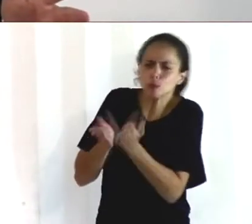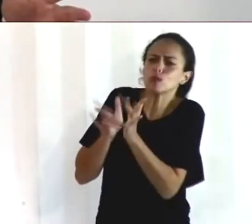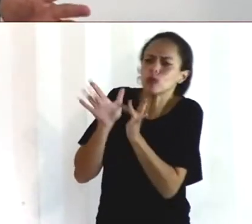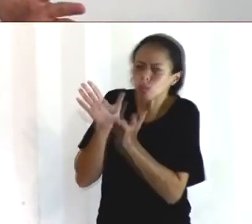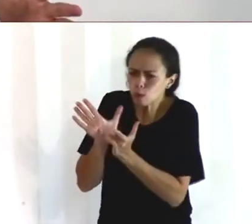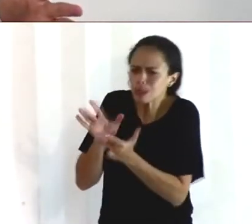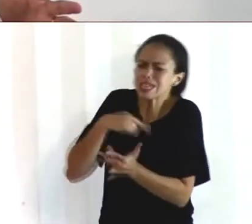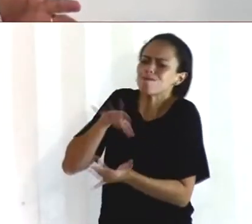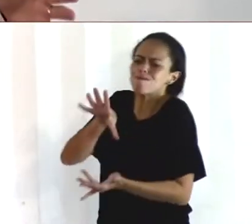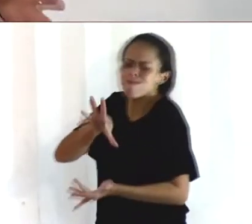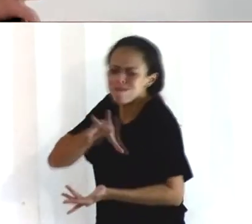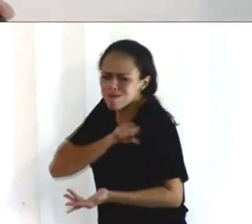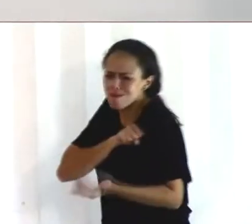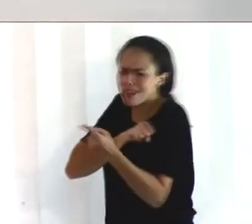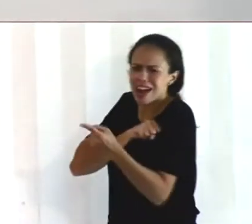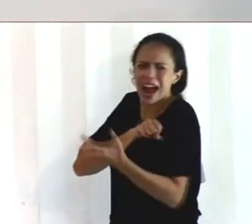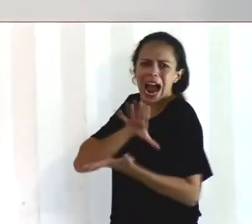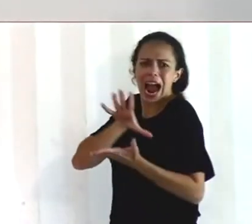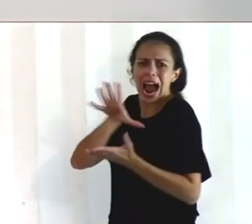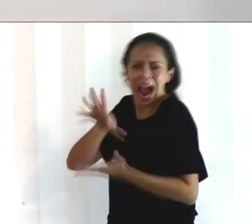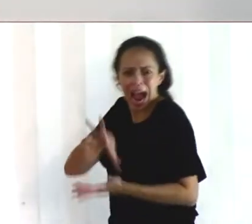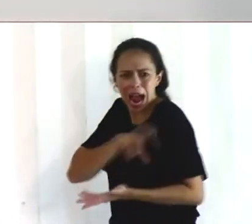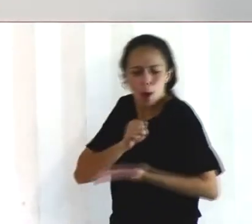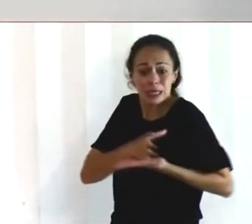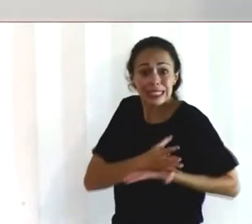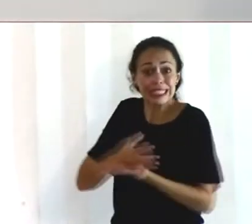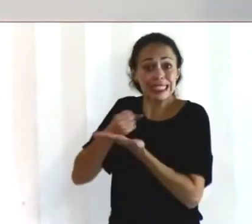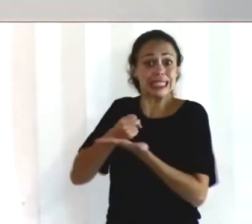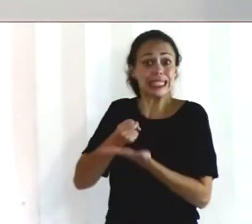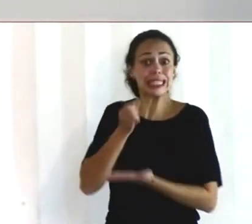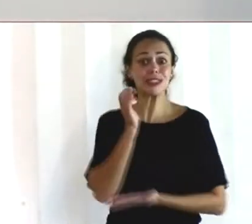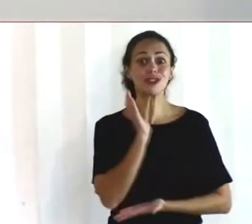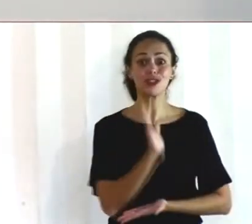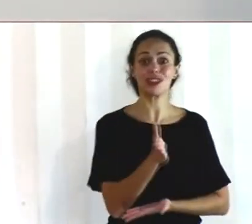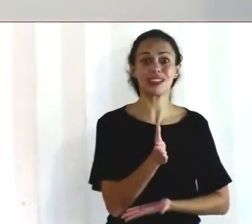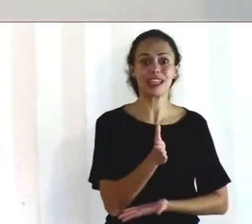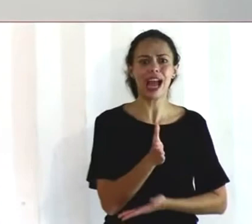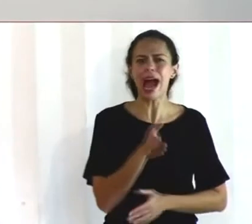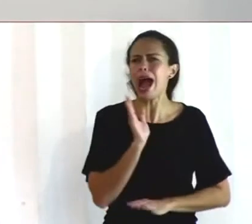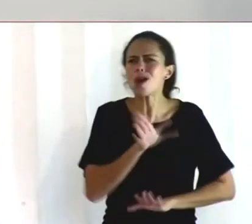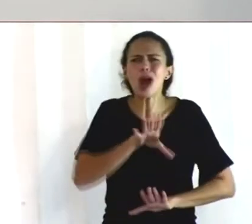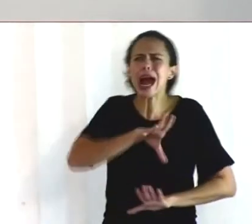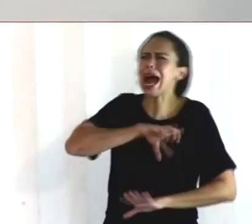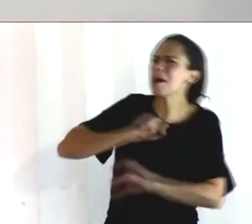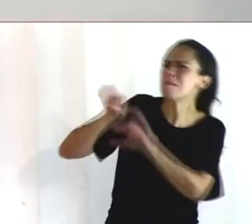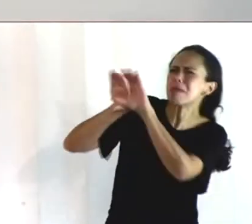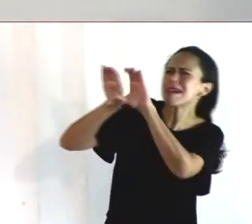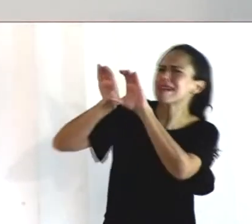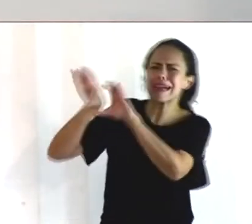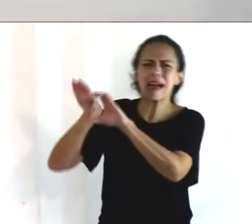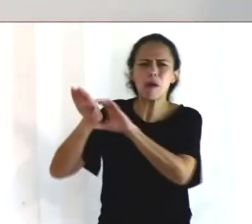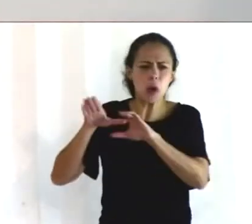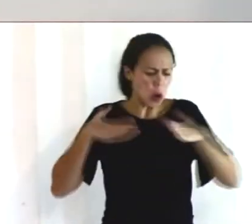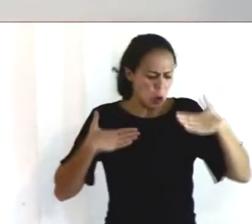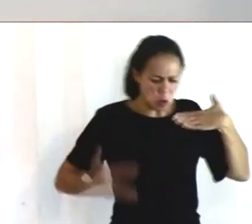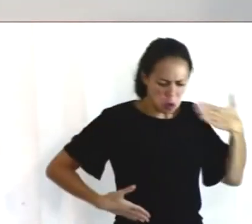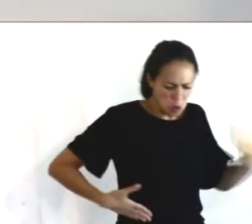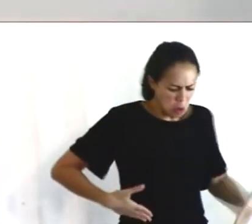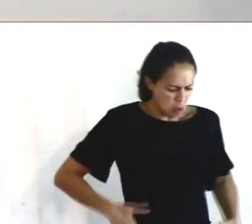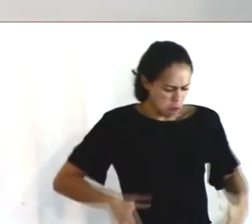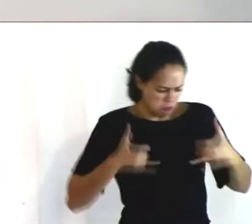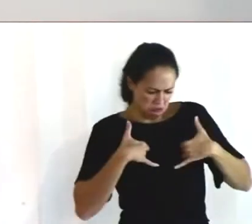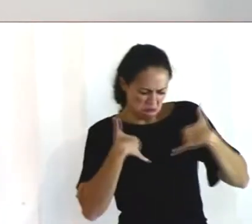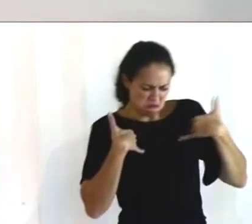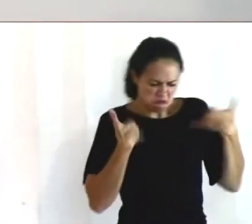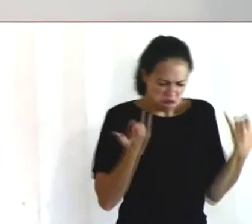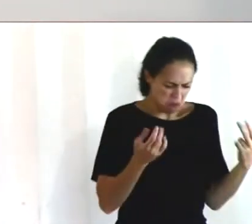vida biológica. Então ele já não é mais amante da vida biológica. A vida biológica é só um tempo